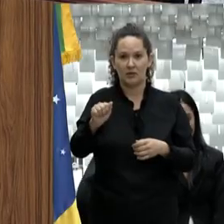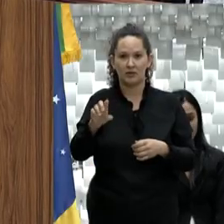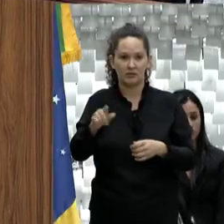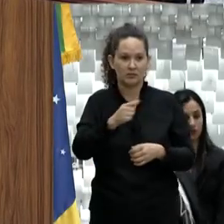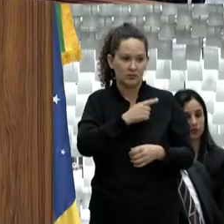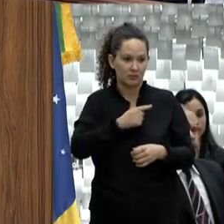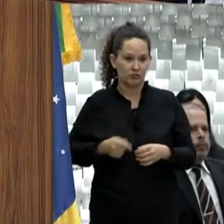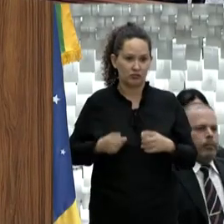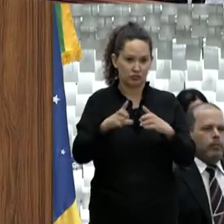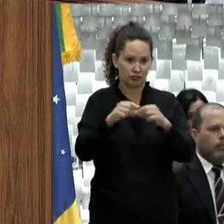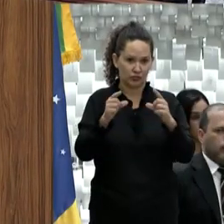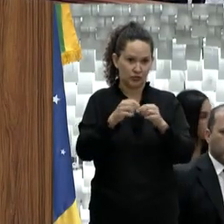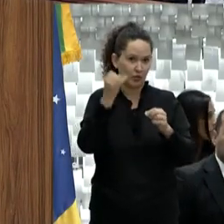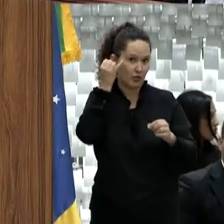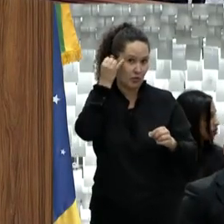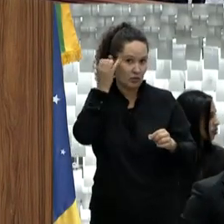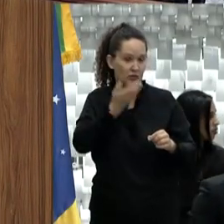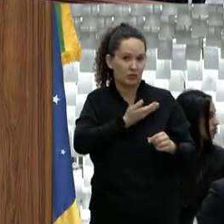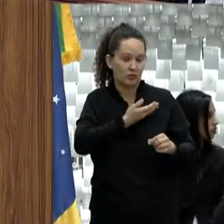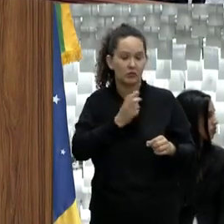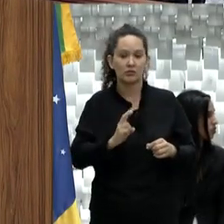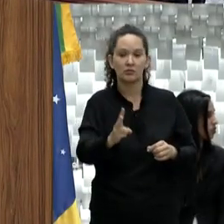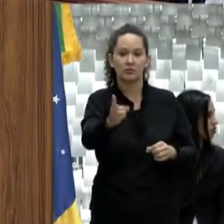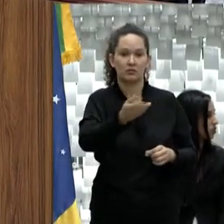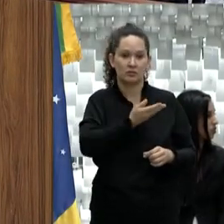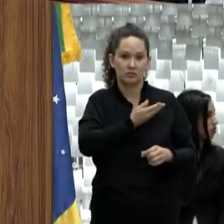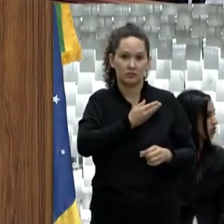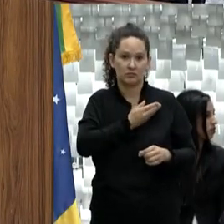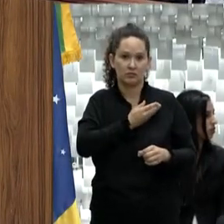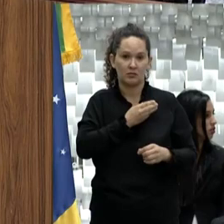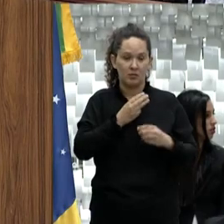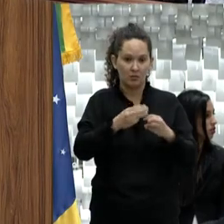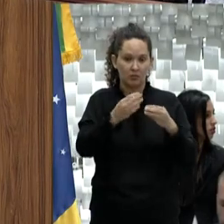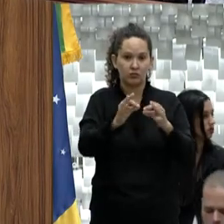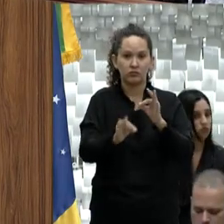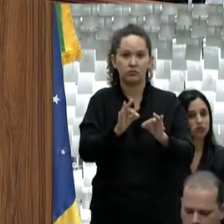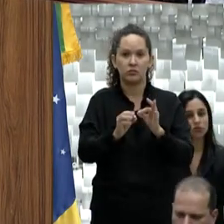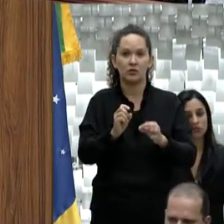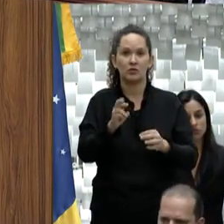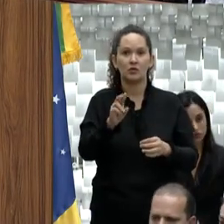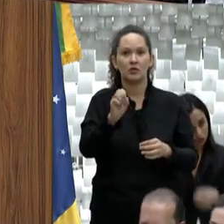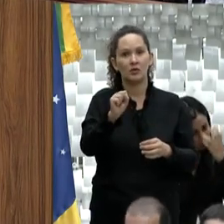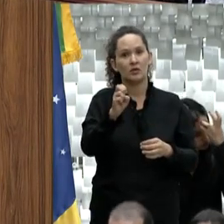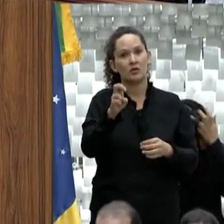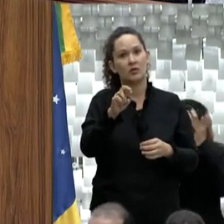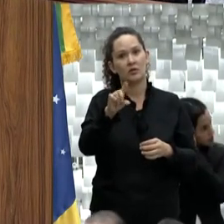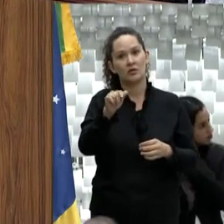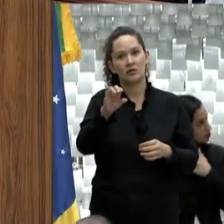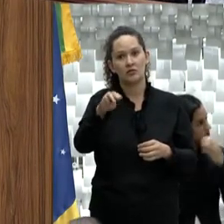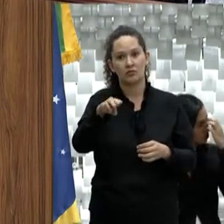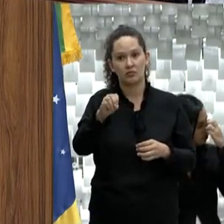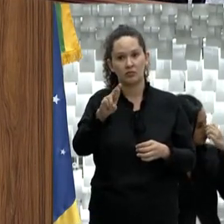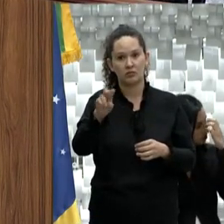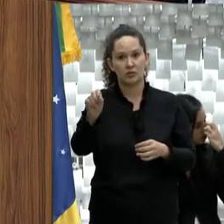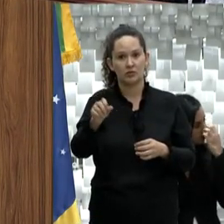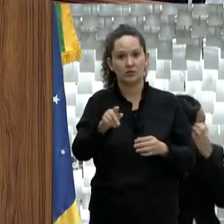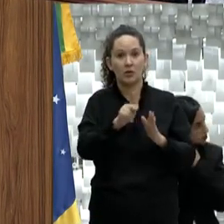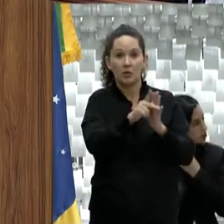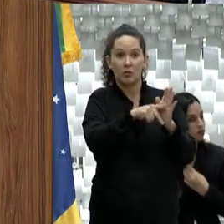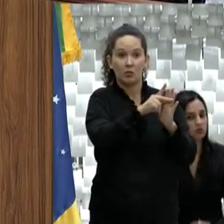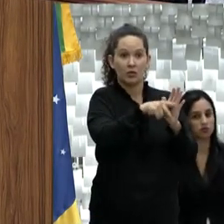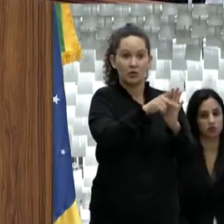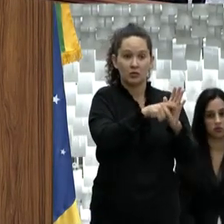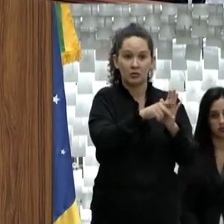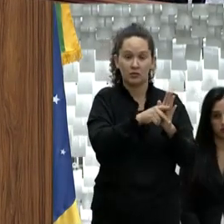sempre nosso colega Ibanez Rocha, o excelentíssimo senhor ministro da Justiça, o doutor Sérgio Moro, e a Procuradora-Geral da